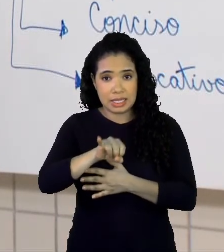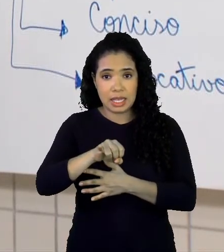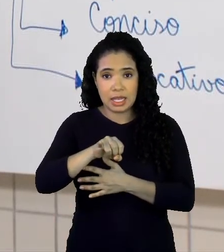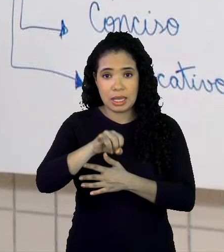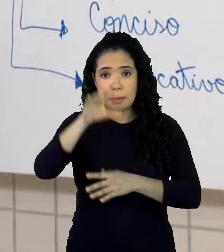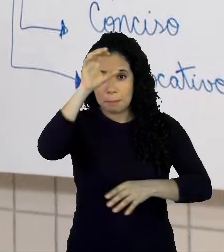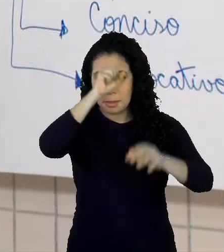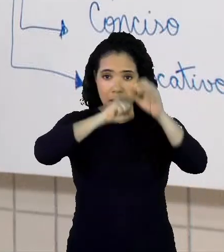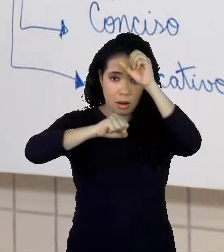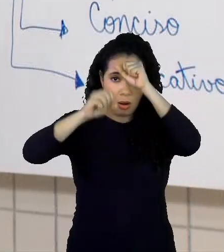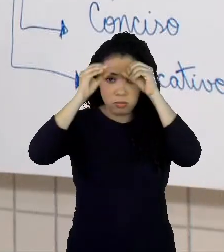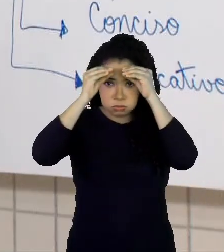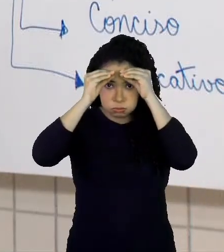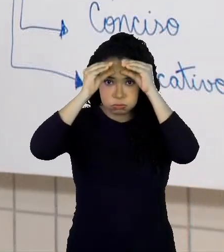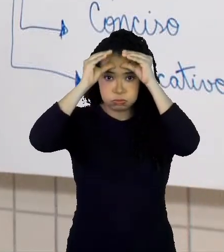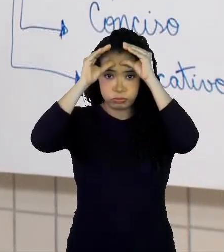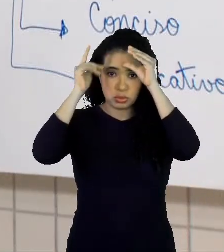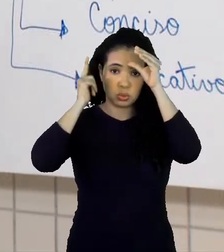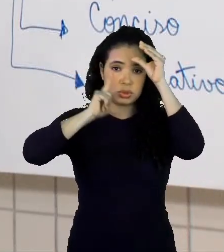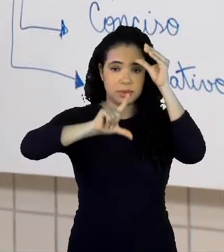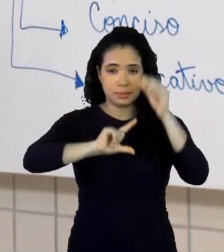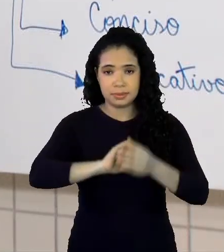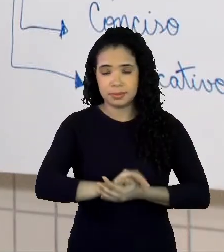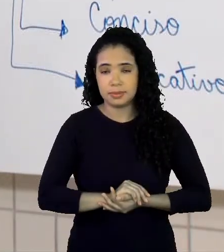atividades propostas no bloco de vocês dessa